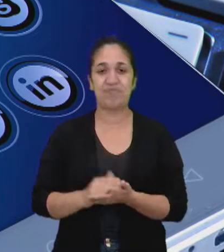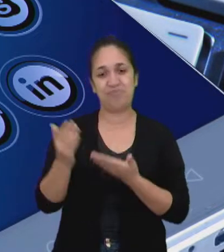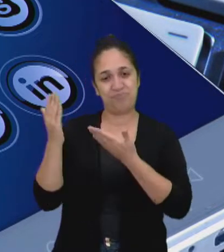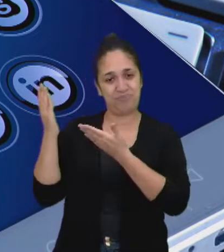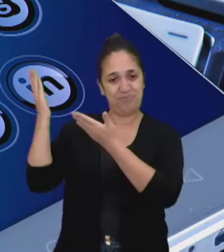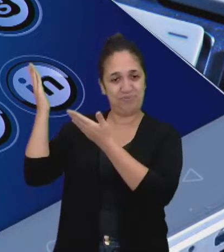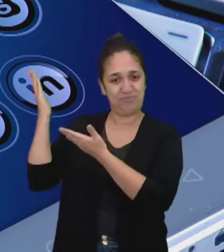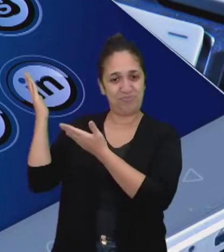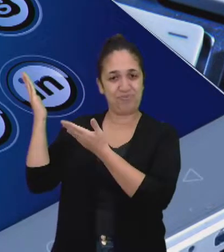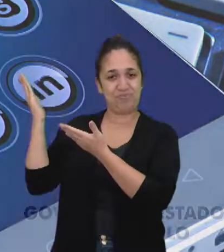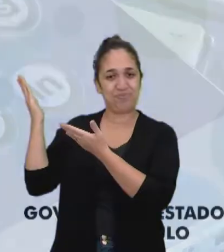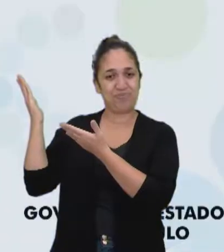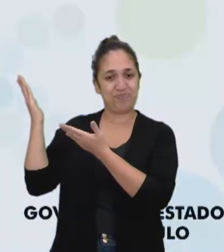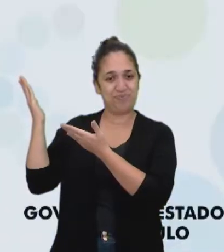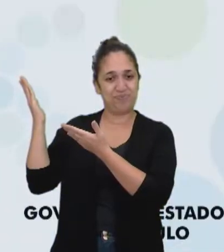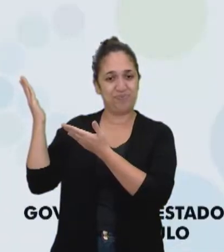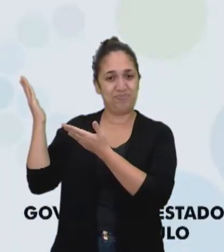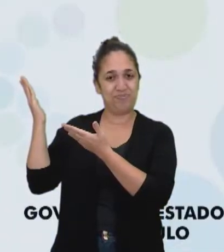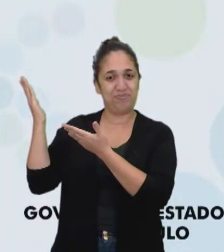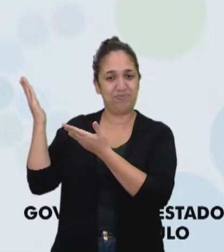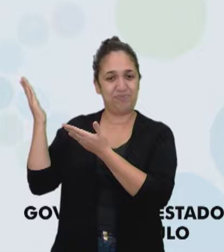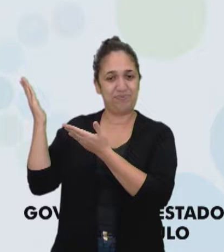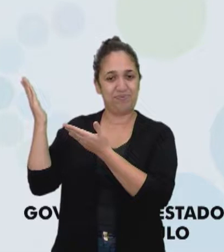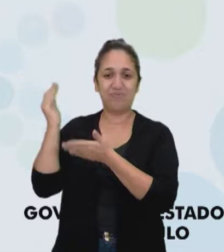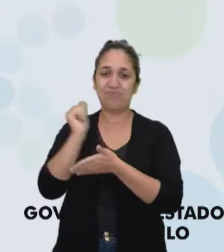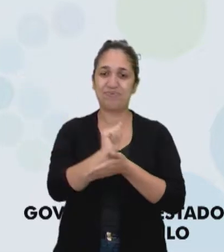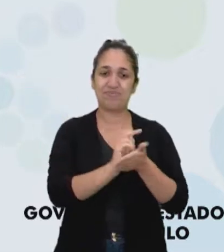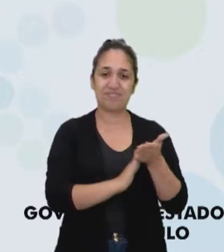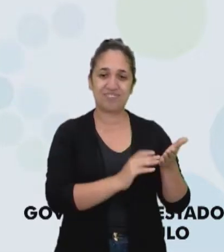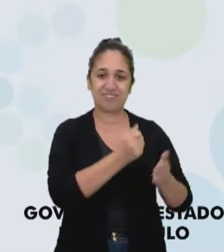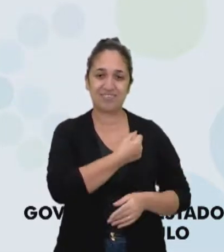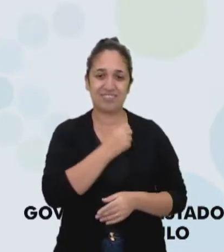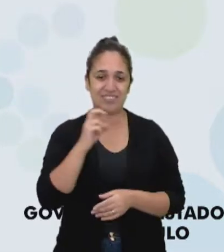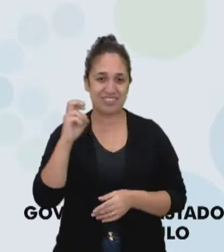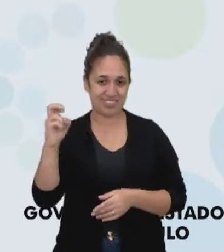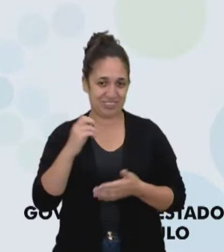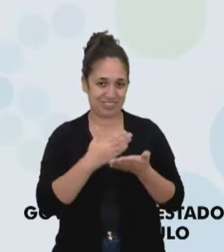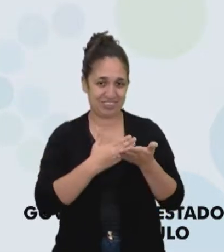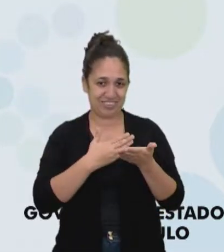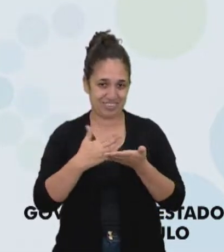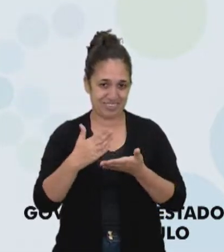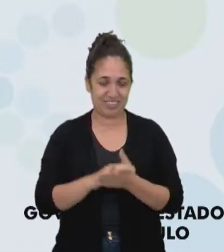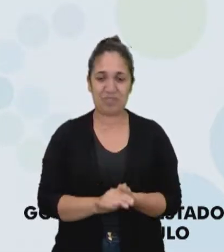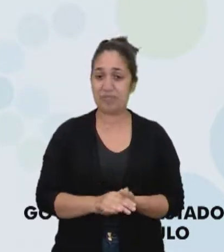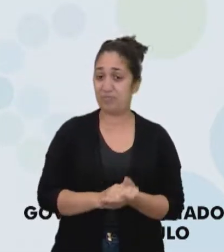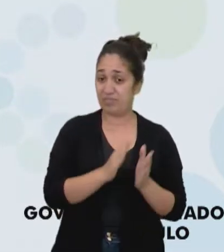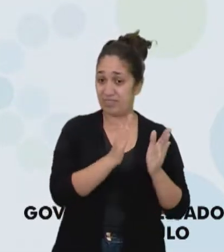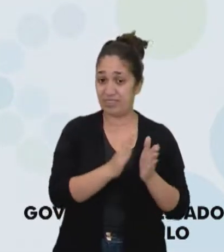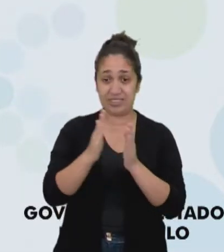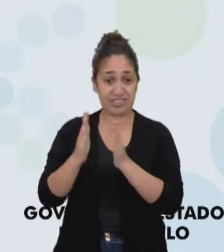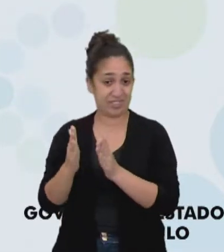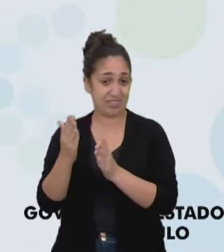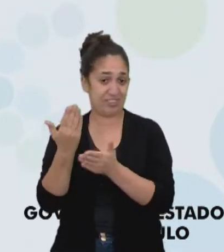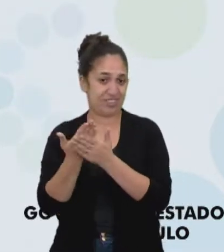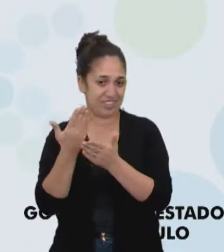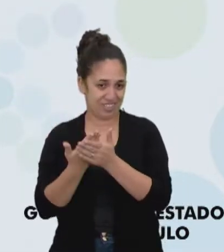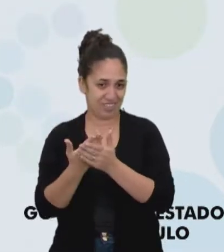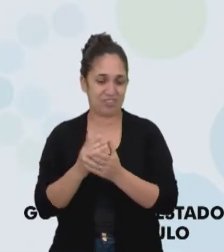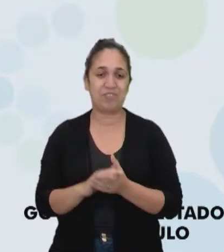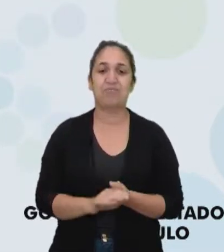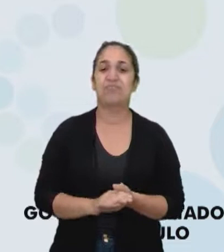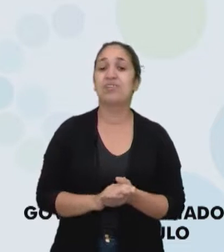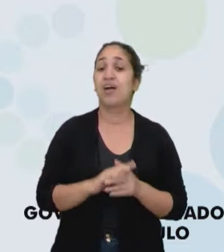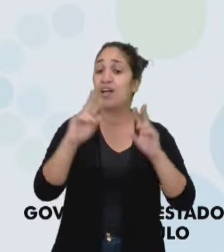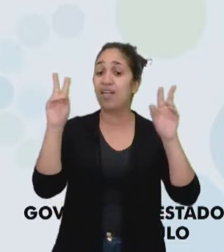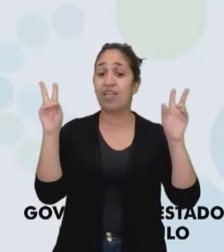para vocês, então, tem um momento que nós estamos, que é a atividade 5 e introdução. O segundo momento, a segunda aula de introdução. O nosso